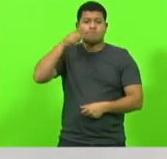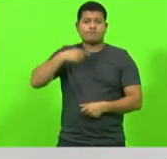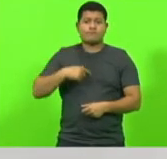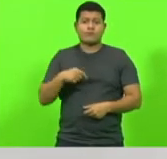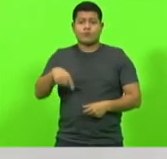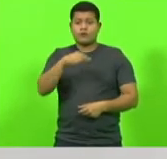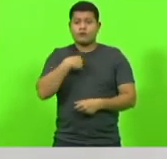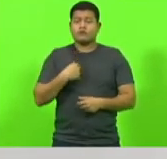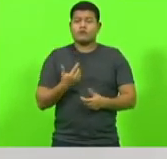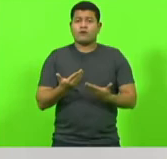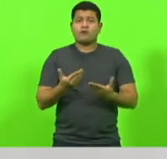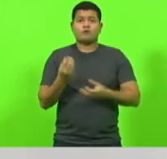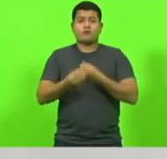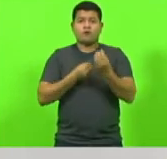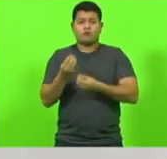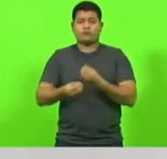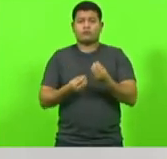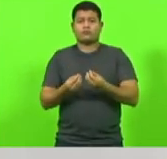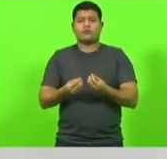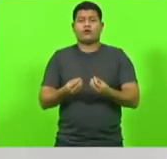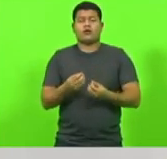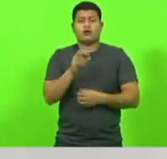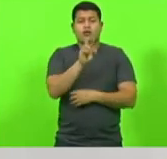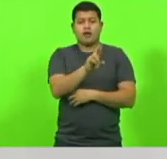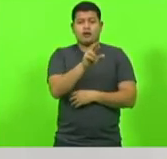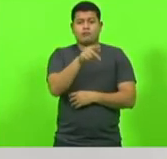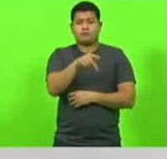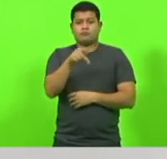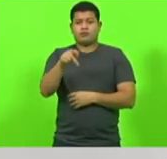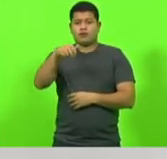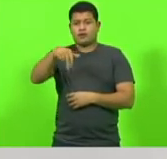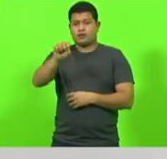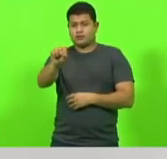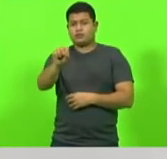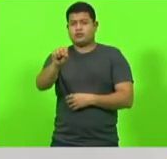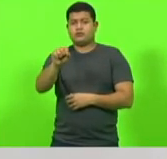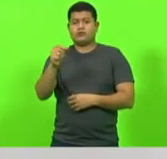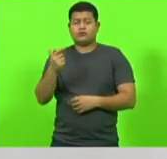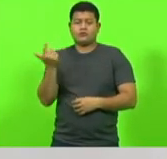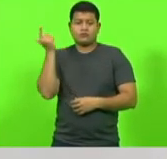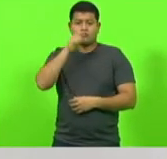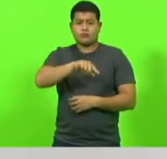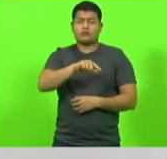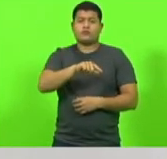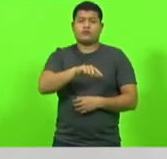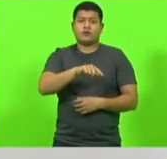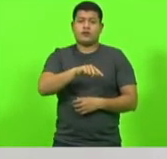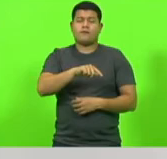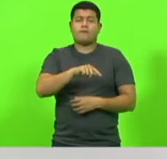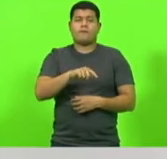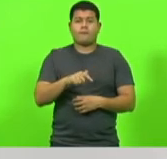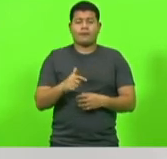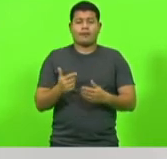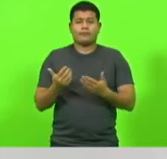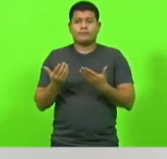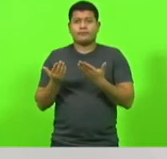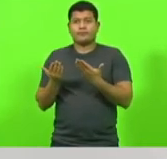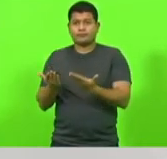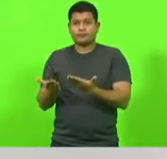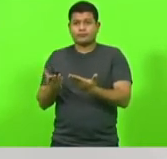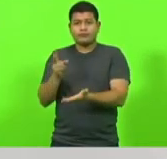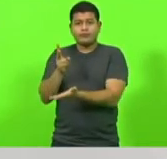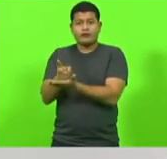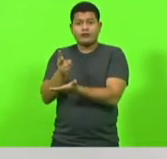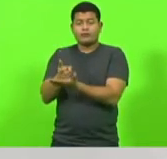RPPNs, Reservas Particulares de Patrimônio Natural, nós iremos conseguir preservar e de forma